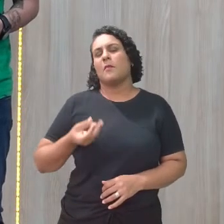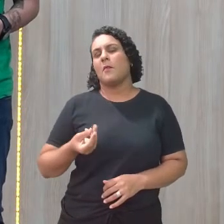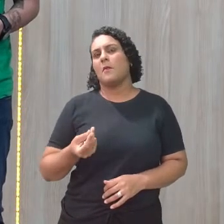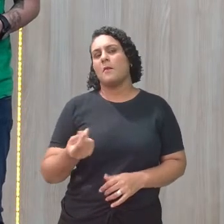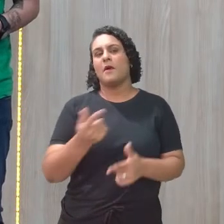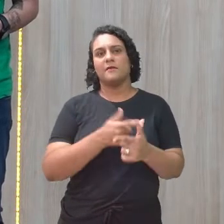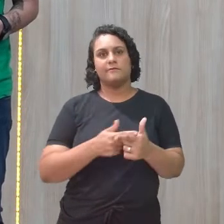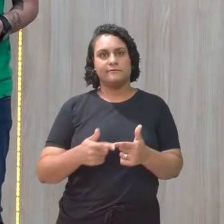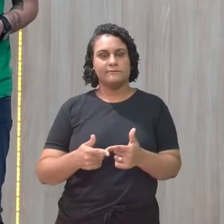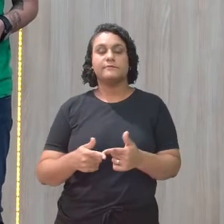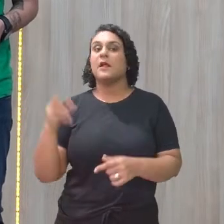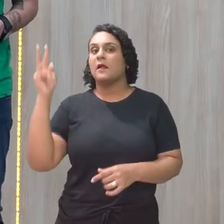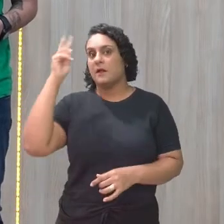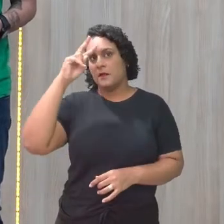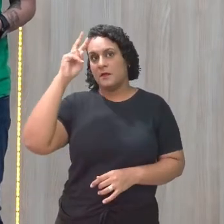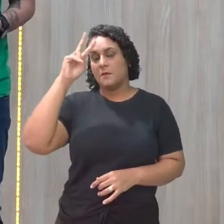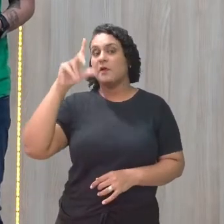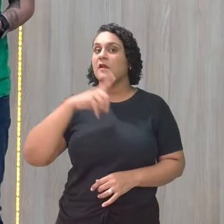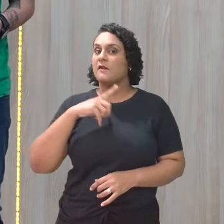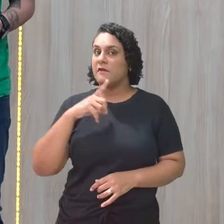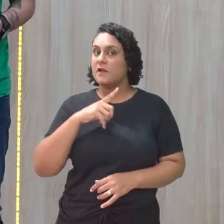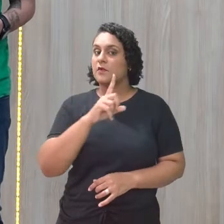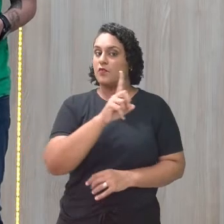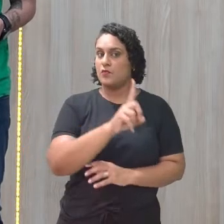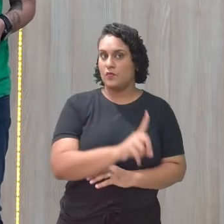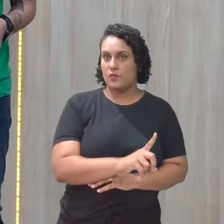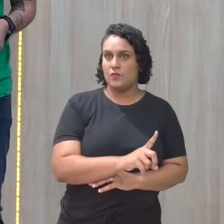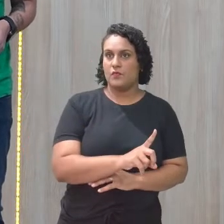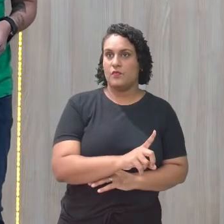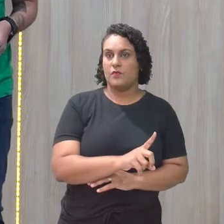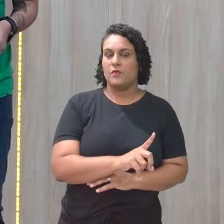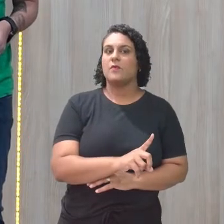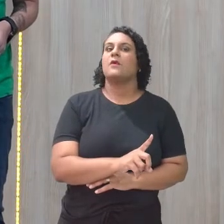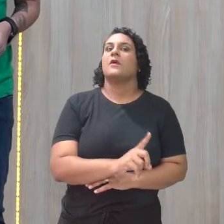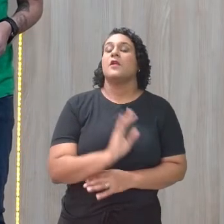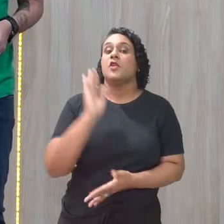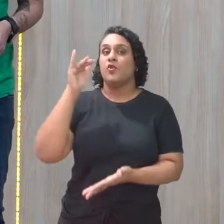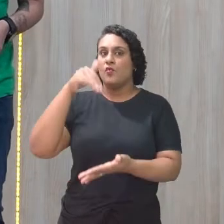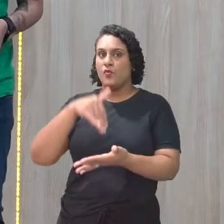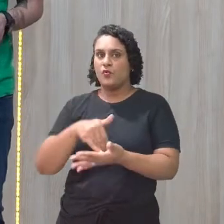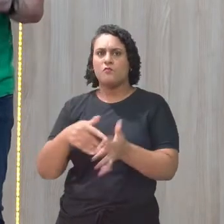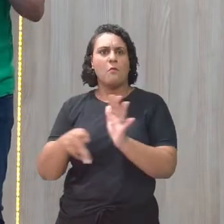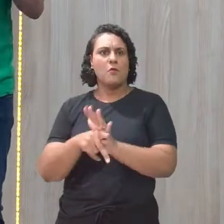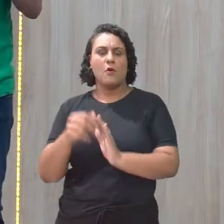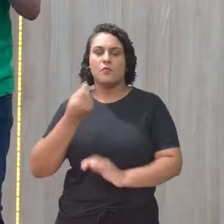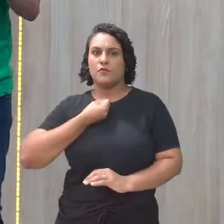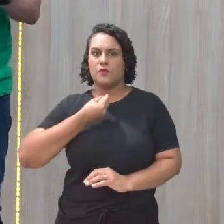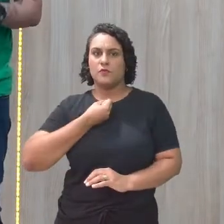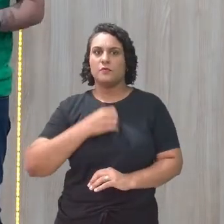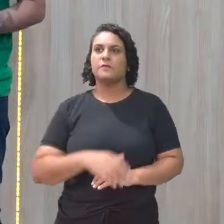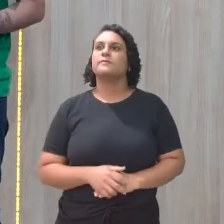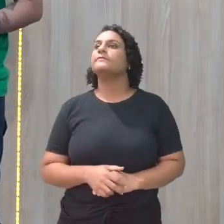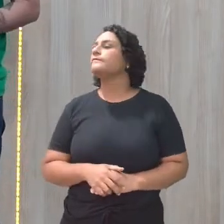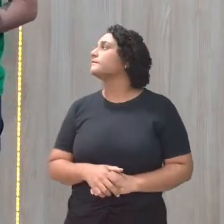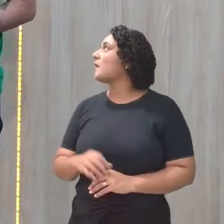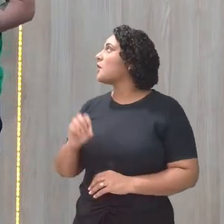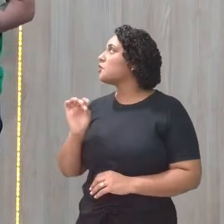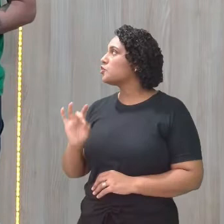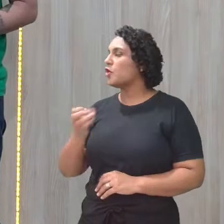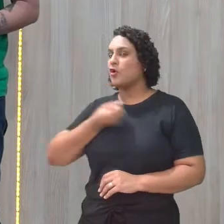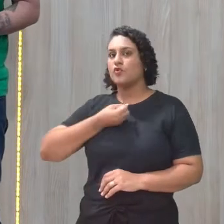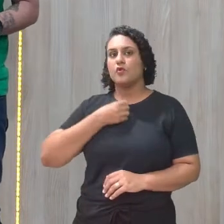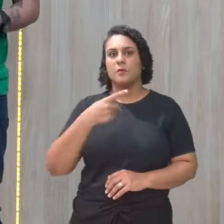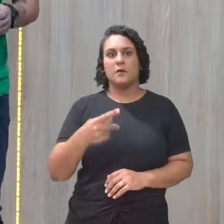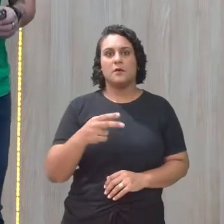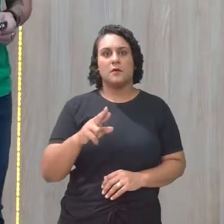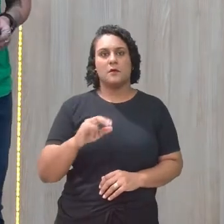que sempre, como o professor Pedro falou, vai ter o 1 e vai ter ele mesmo. E os números que têm exclusivamente só o 1